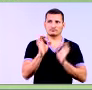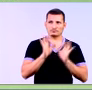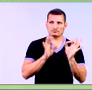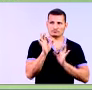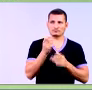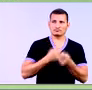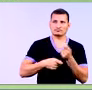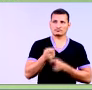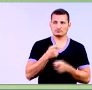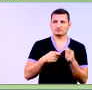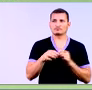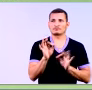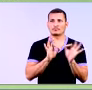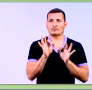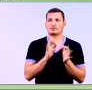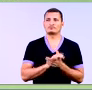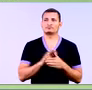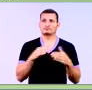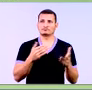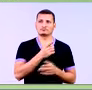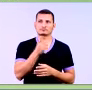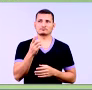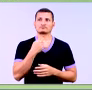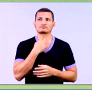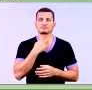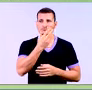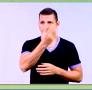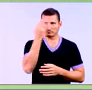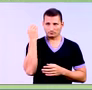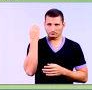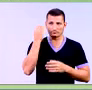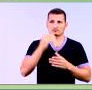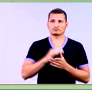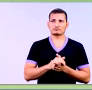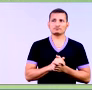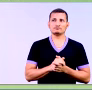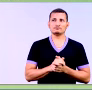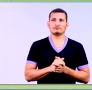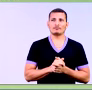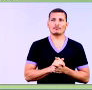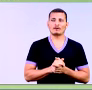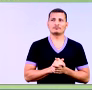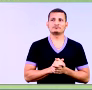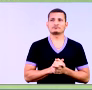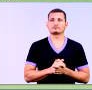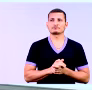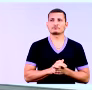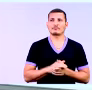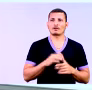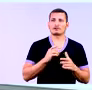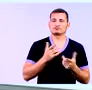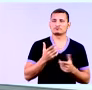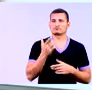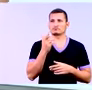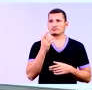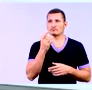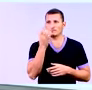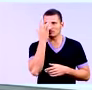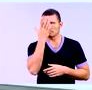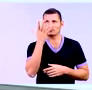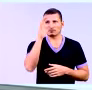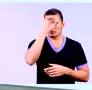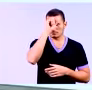transações. Então vocês não podem esquecer disso por questões didáticas, por questões de facilitar o